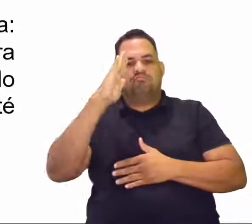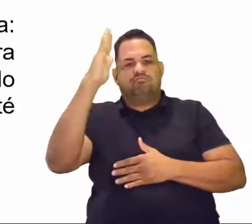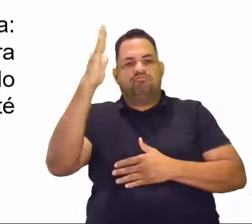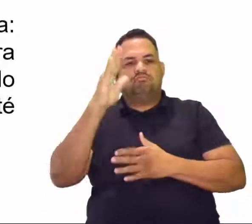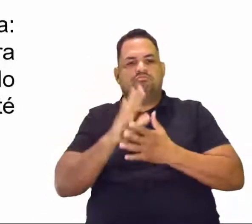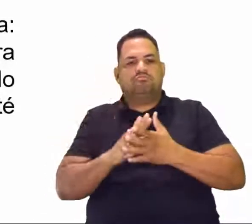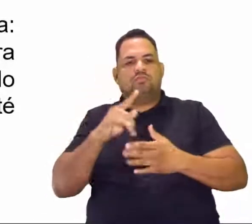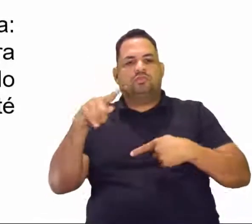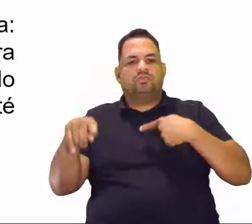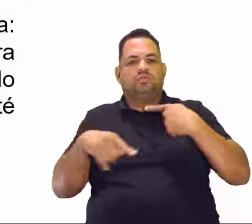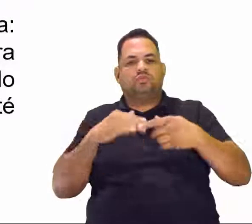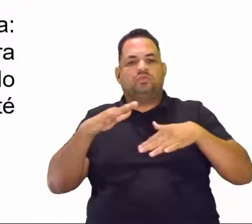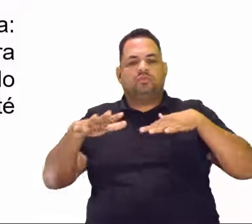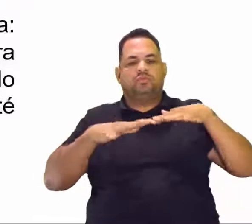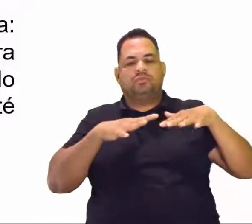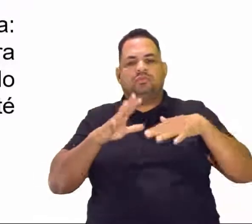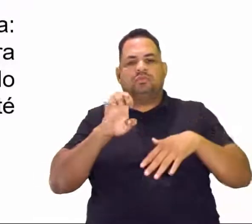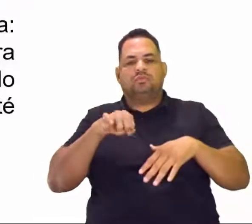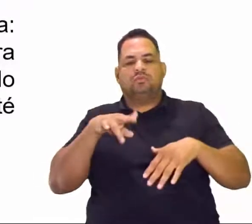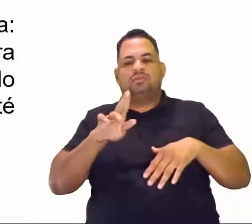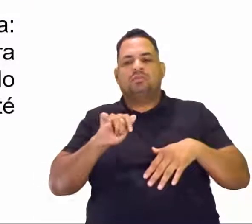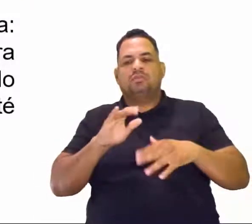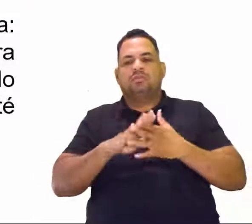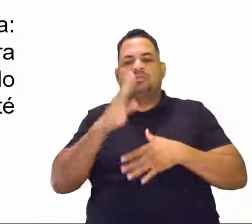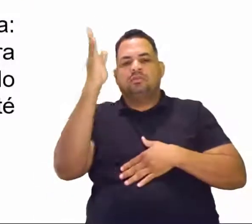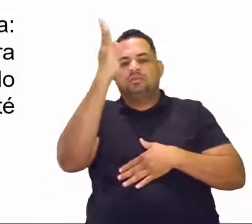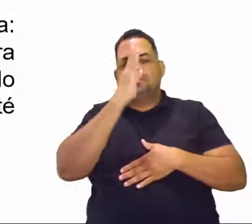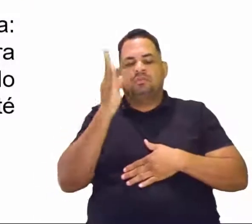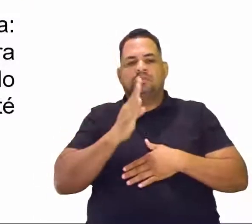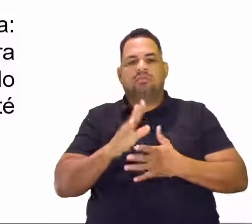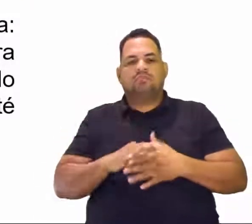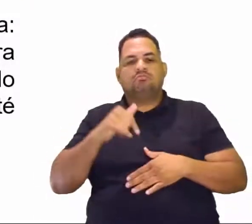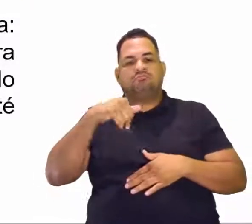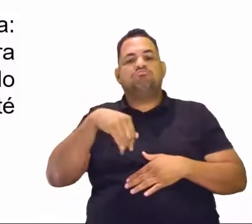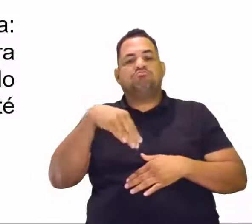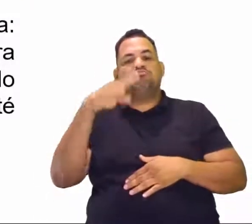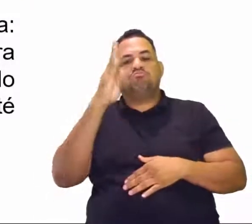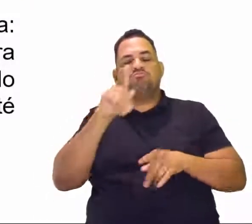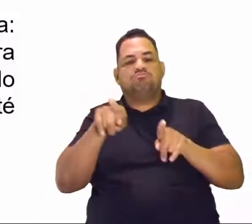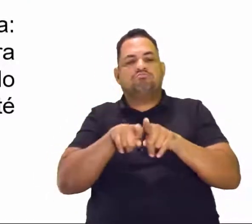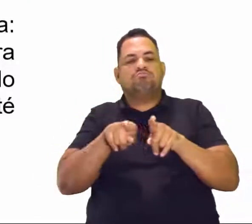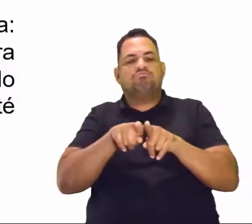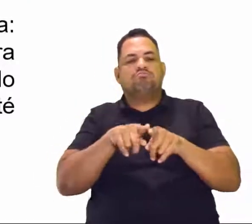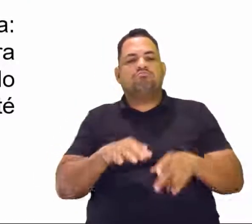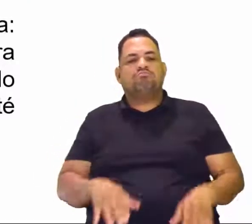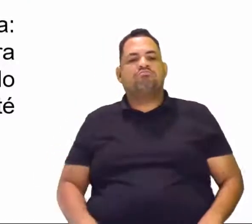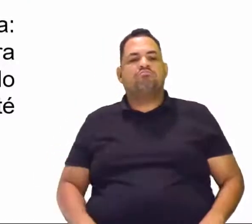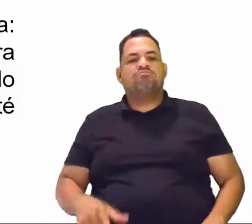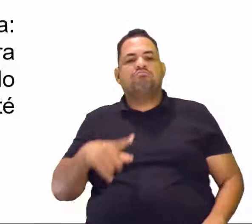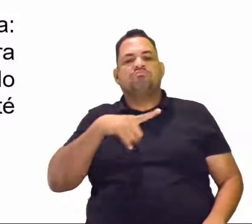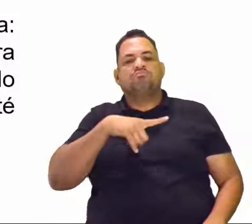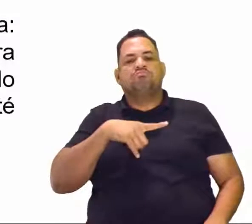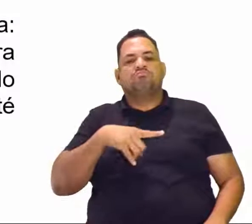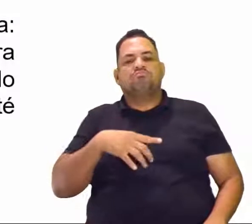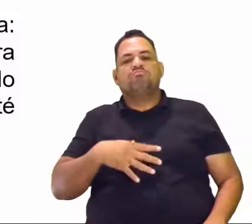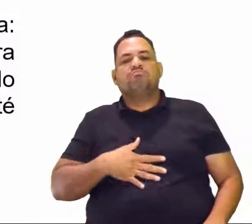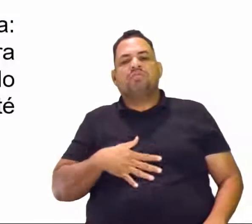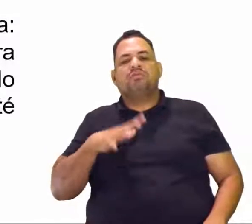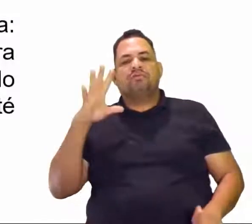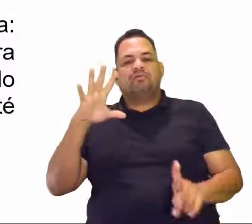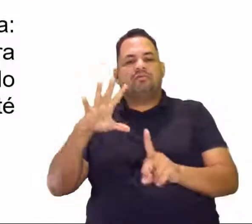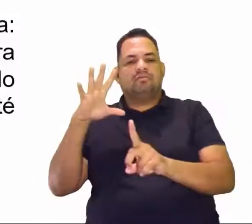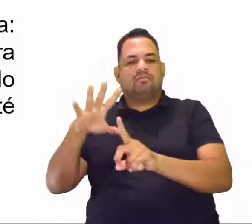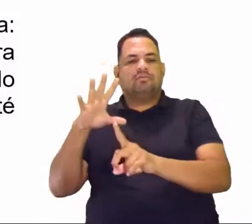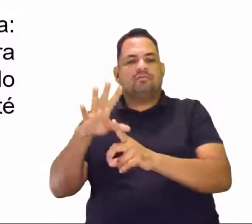fundamental para as pretensões do movimento eugênico do Brasil Então Brasil também ele teve um reflexo